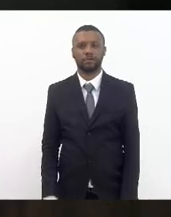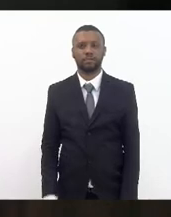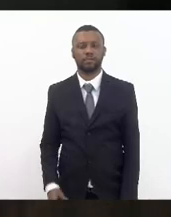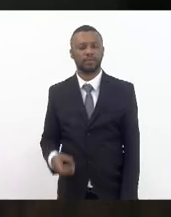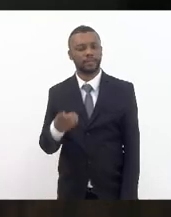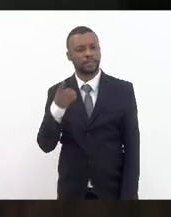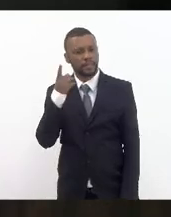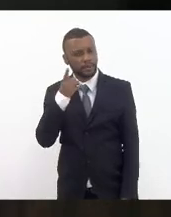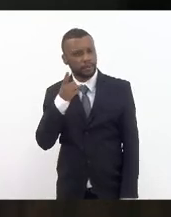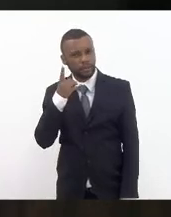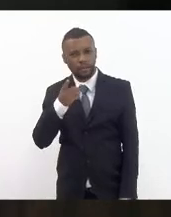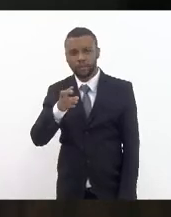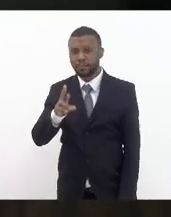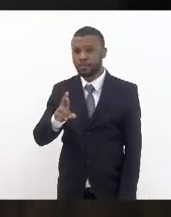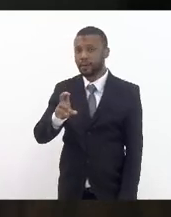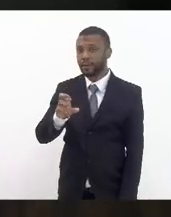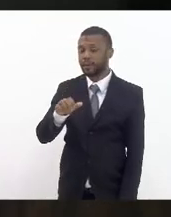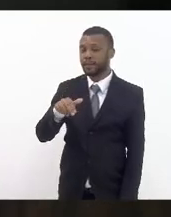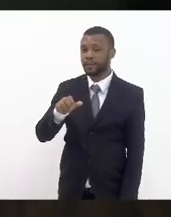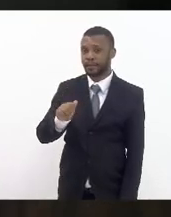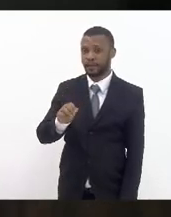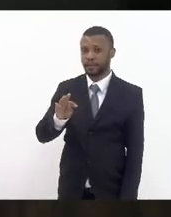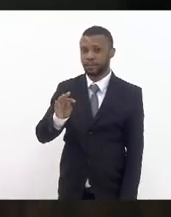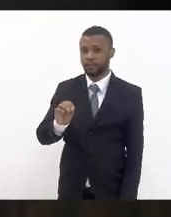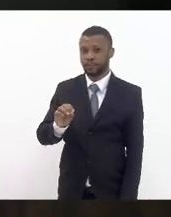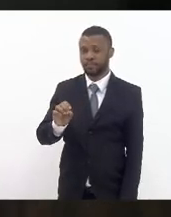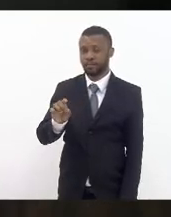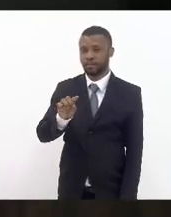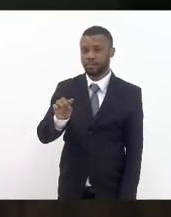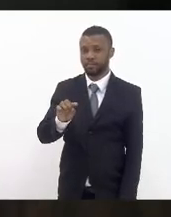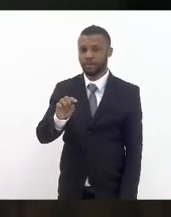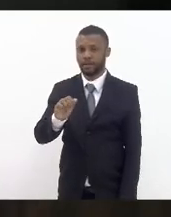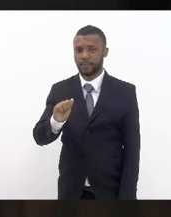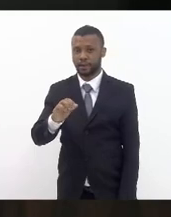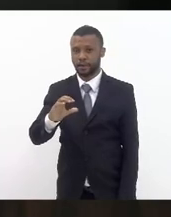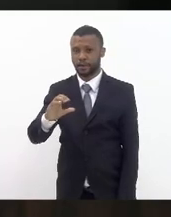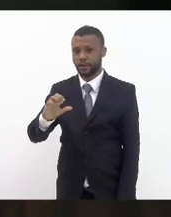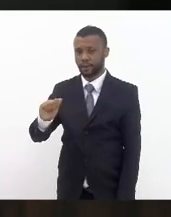Renato Zaca. Deputado Renato Zaca.